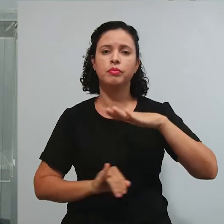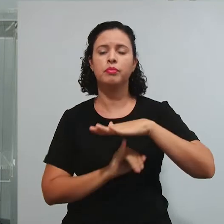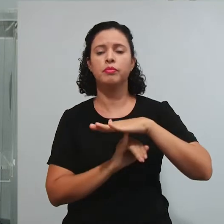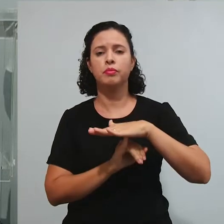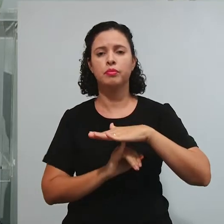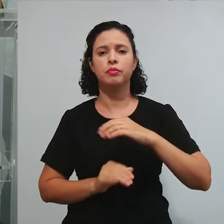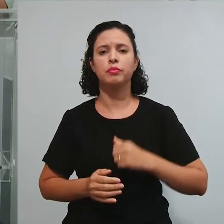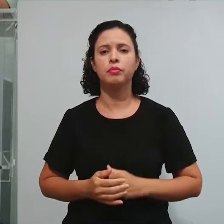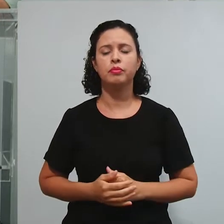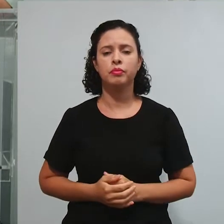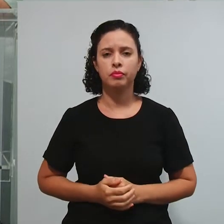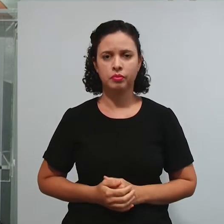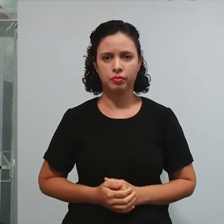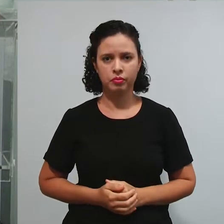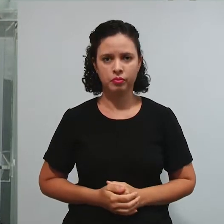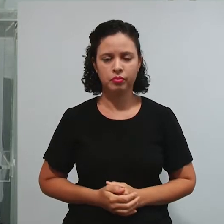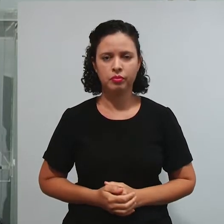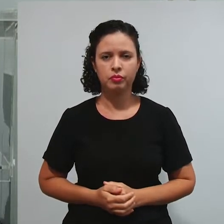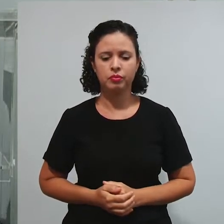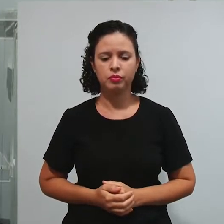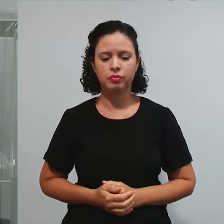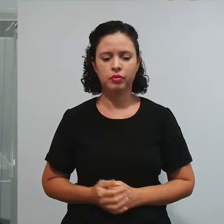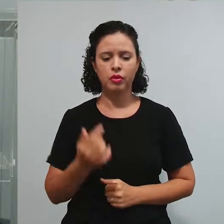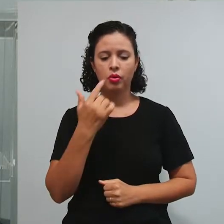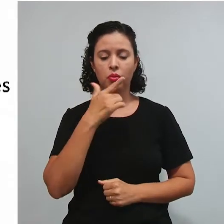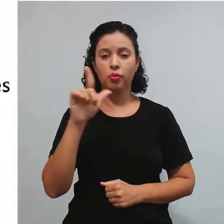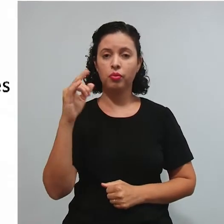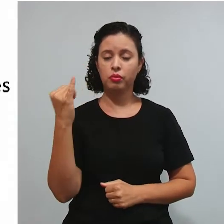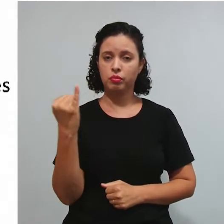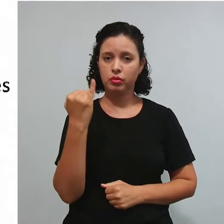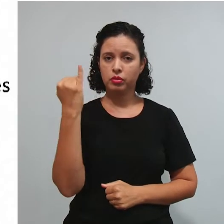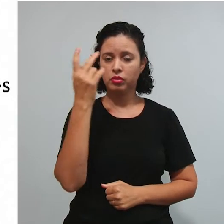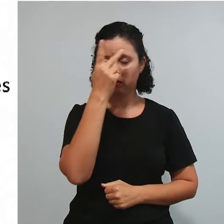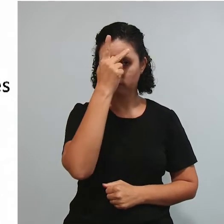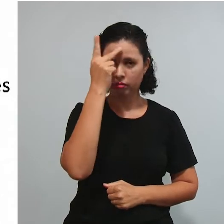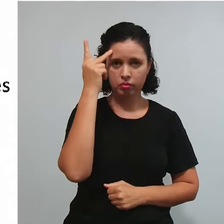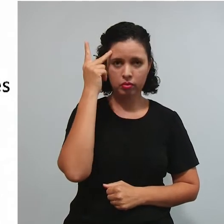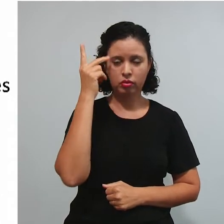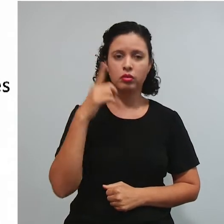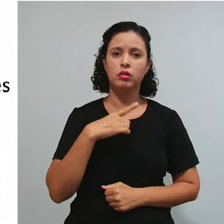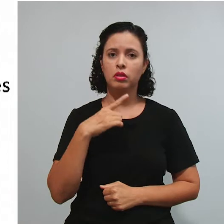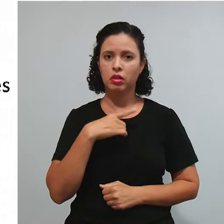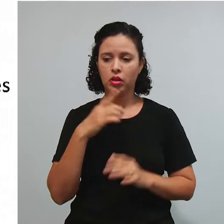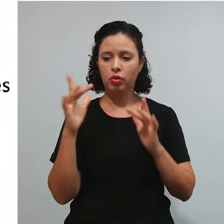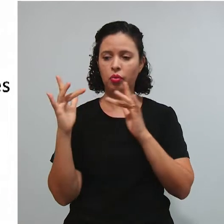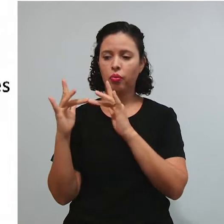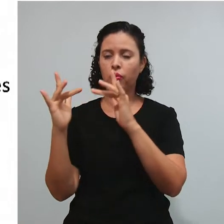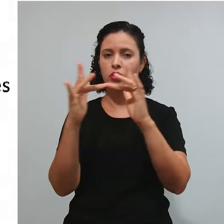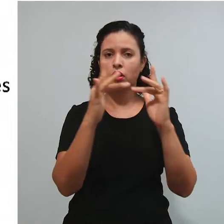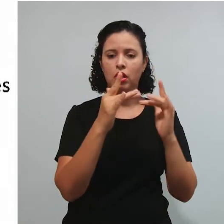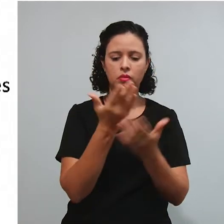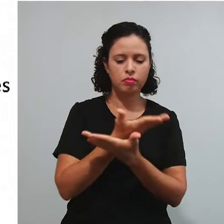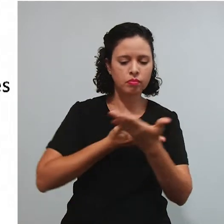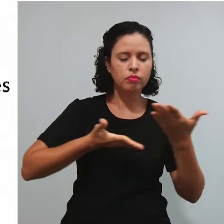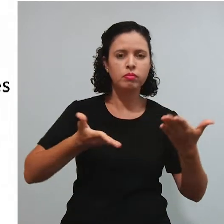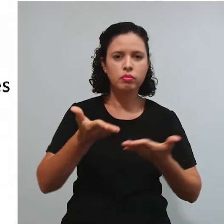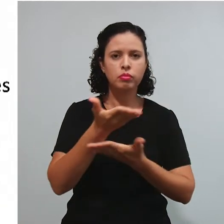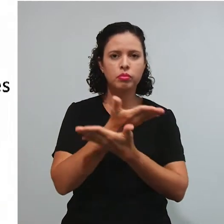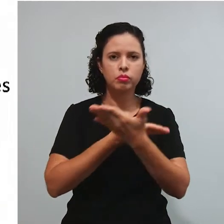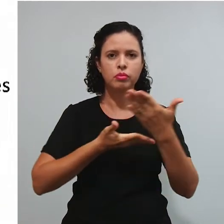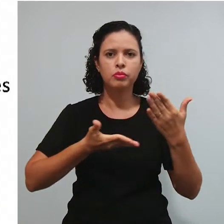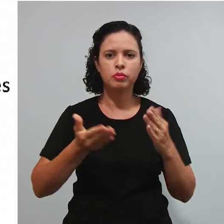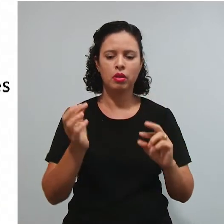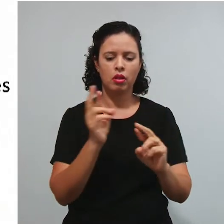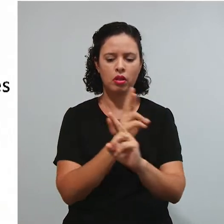organização. Outro aspecto importante é que essas pessoas, elas se relacionam entre si, elas